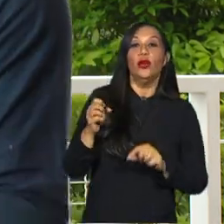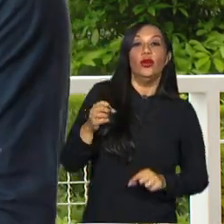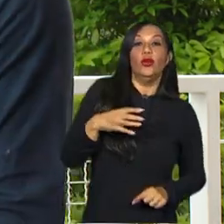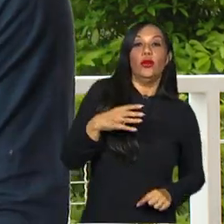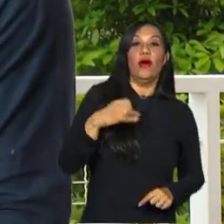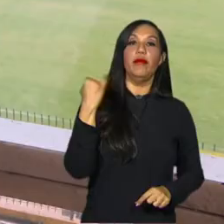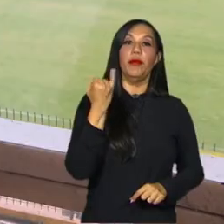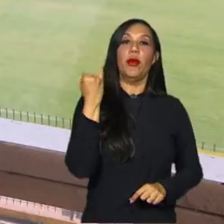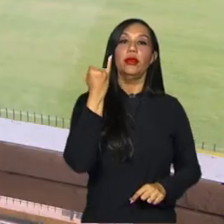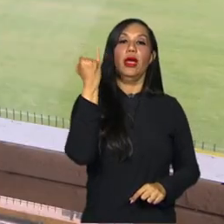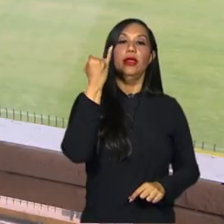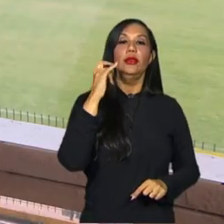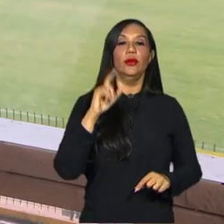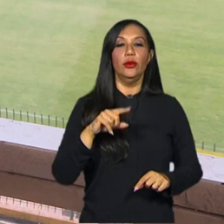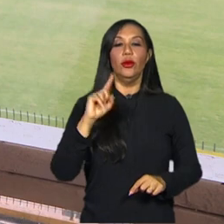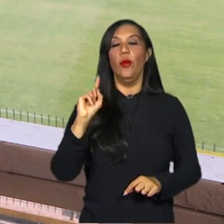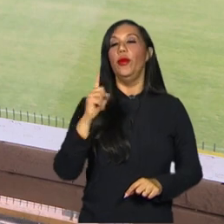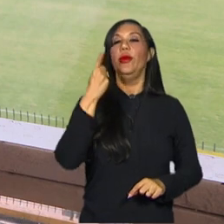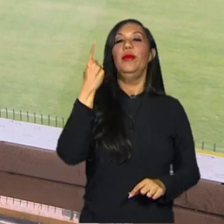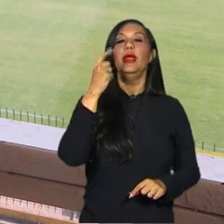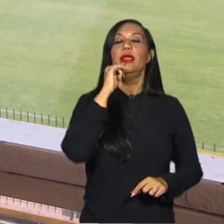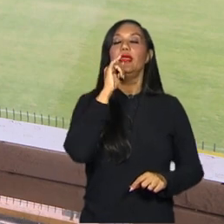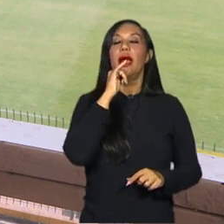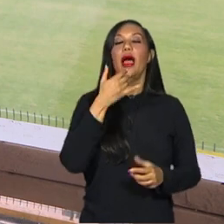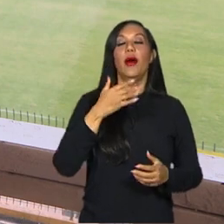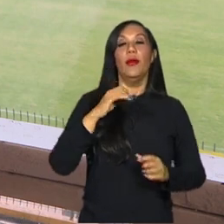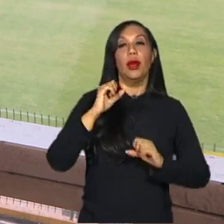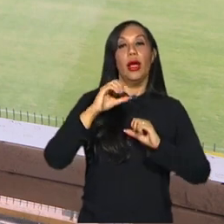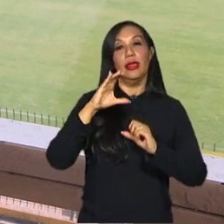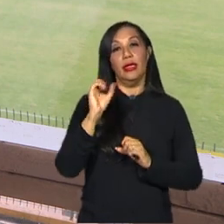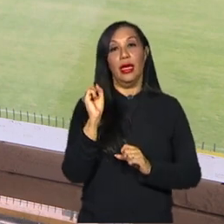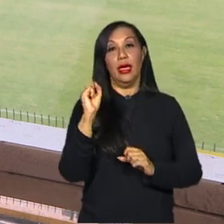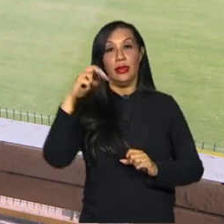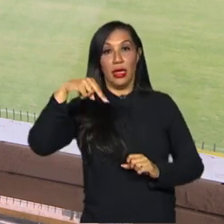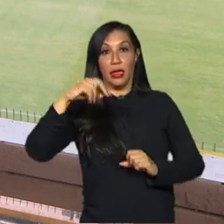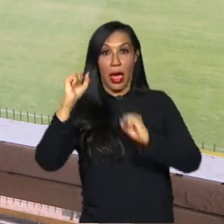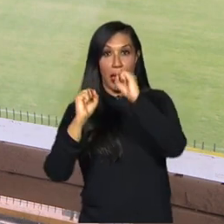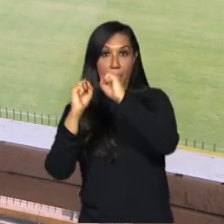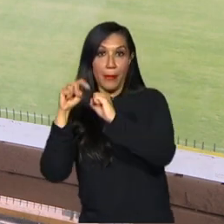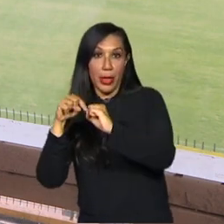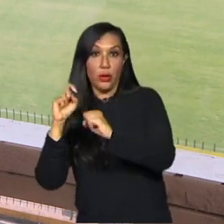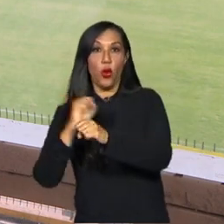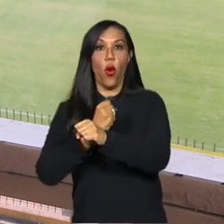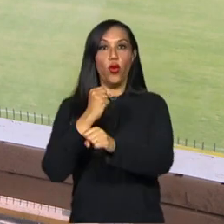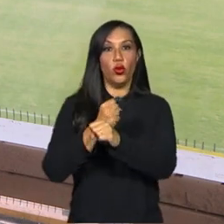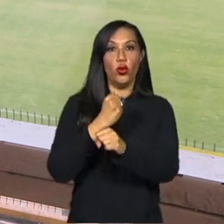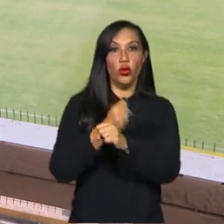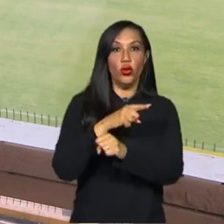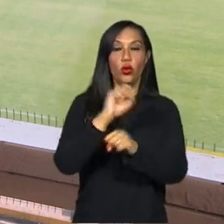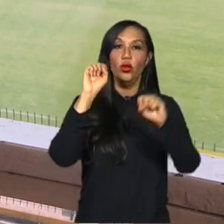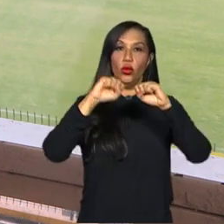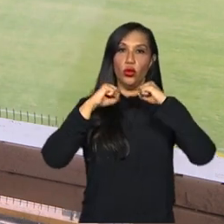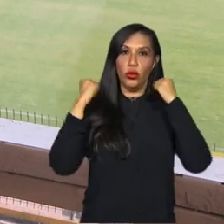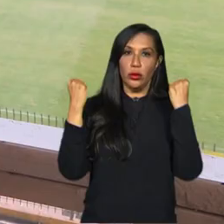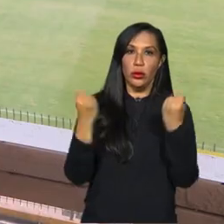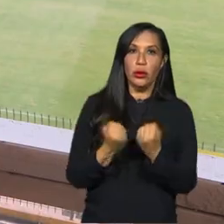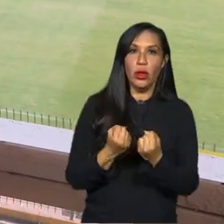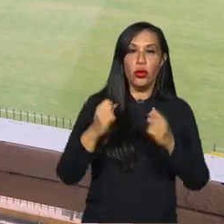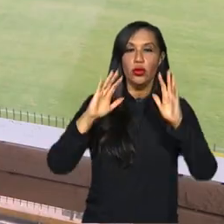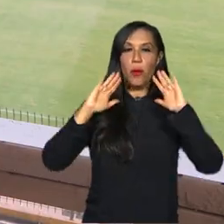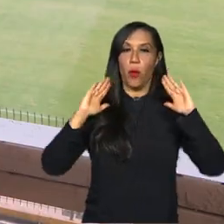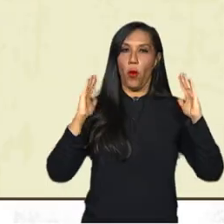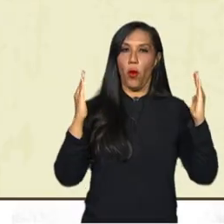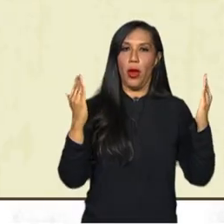uma nova remodelação. No primeiro estágio, a Companhia Siderúrgica Nacional construiu um estádio